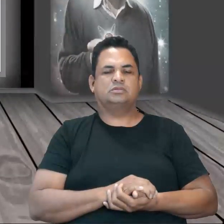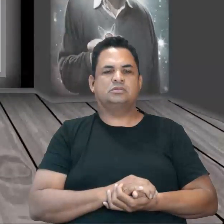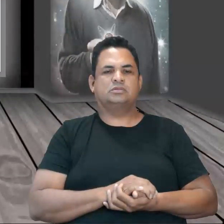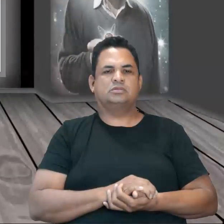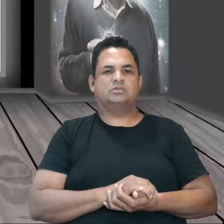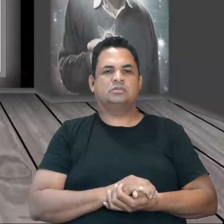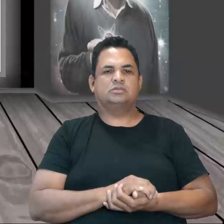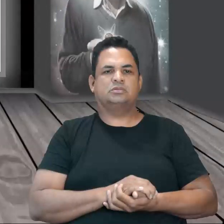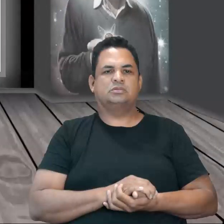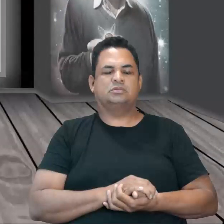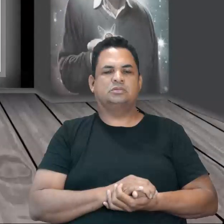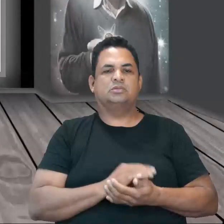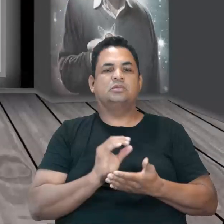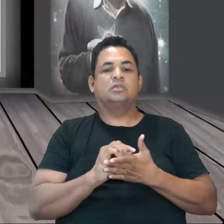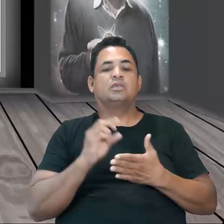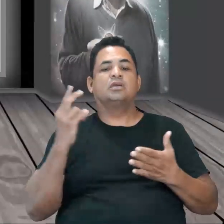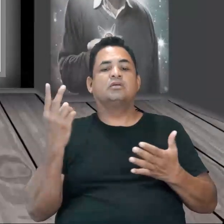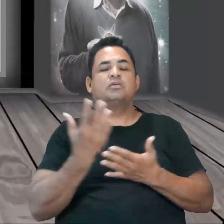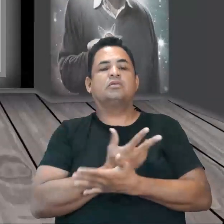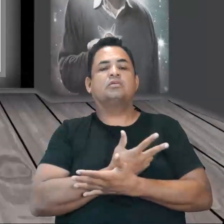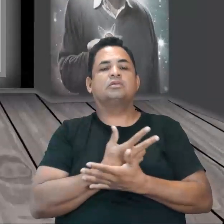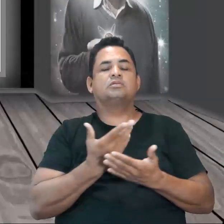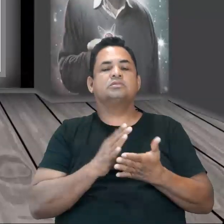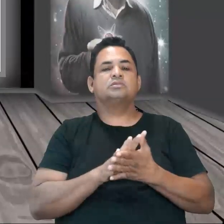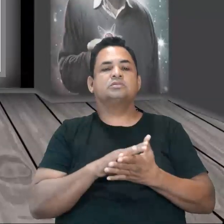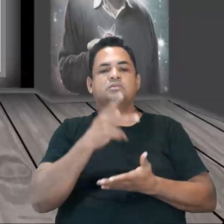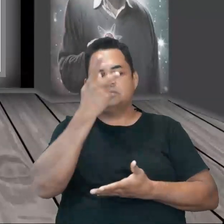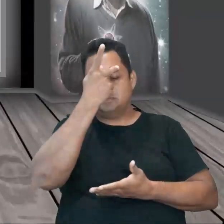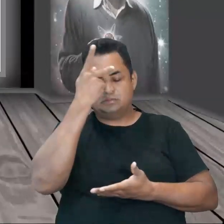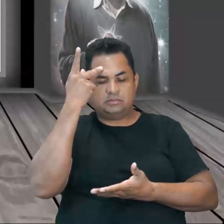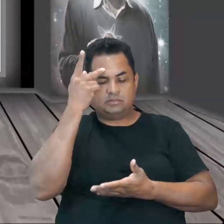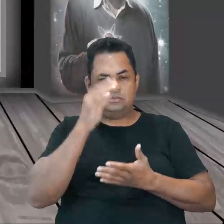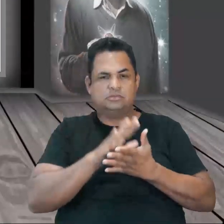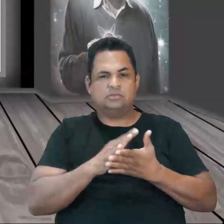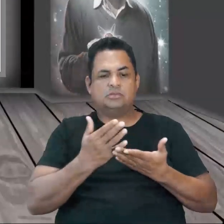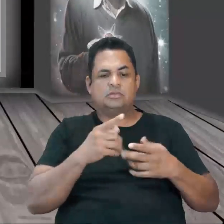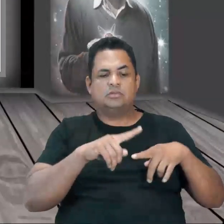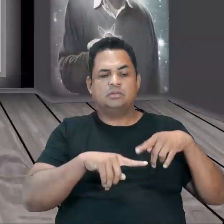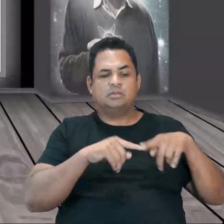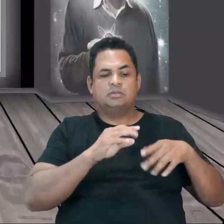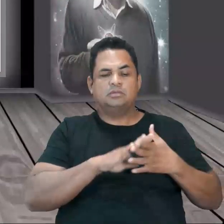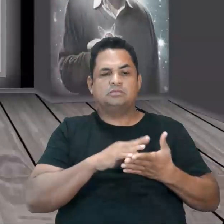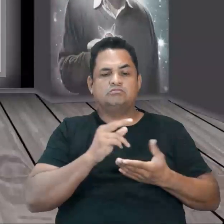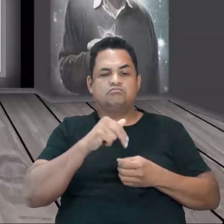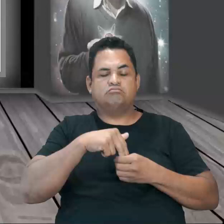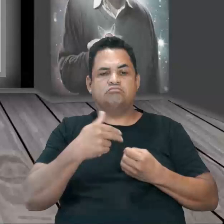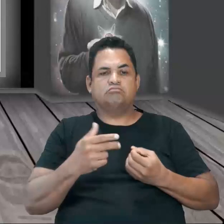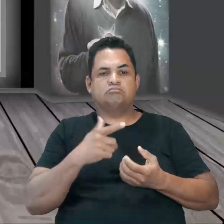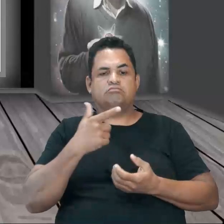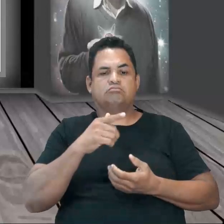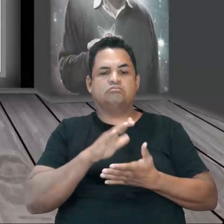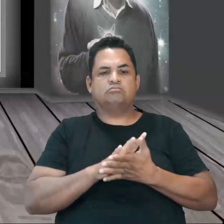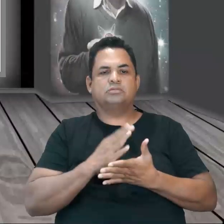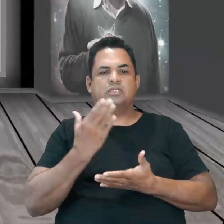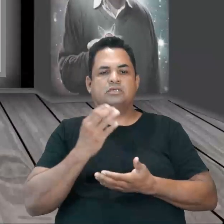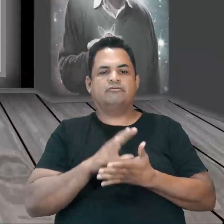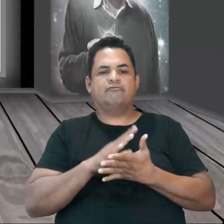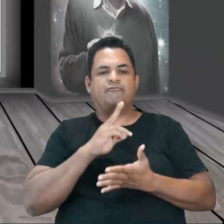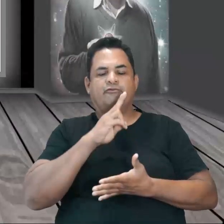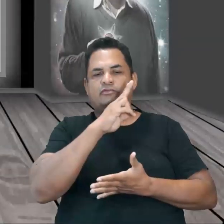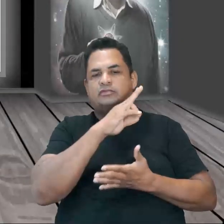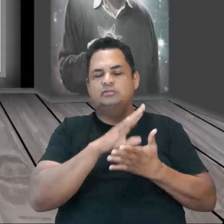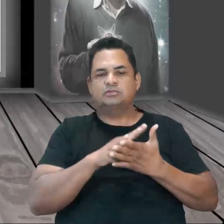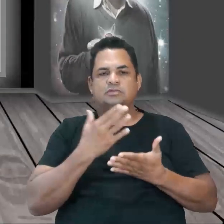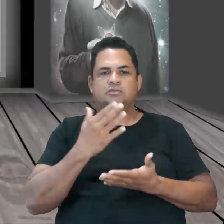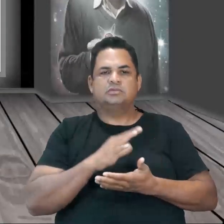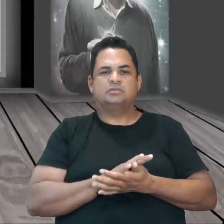fraca. Aí o que acontece? A pessoa diz, o corpo está neutro. Aí diz, então não tem carga nenhuma. Não. Todo corpo,